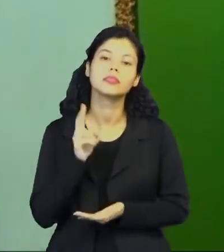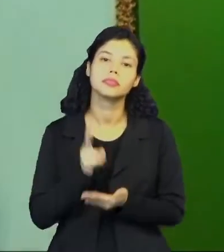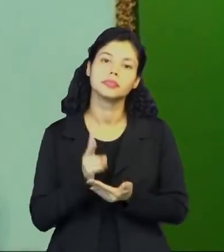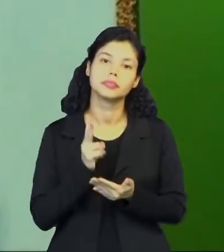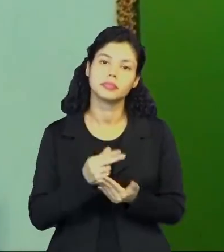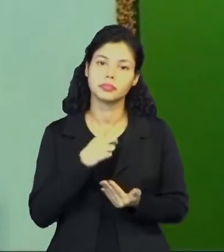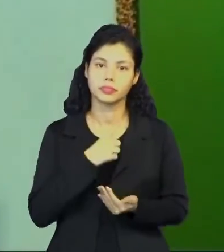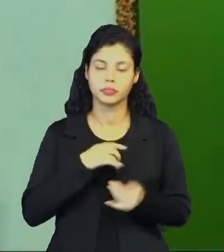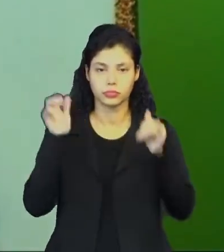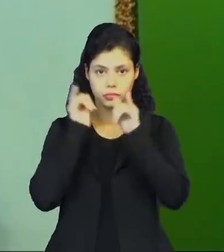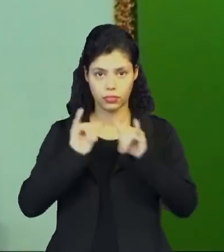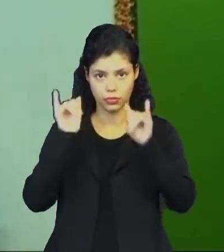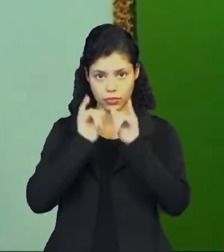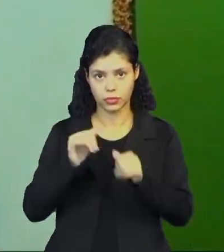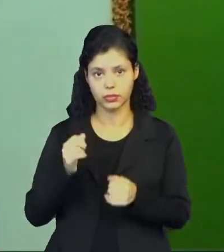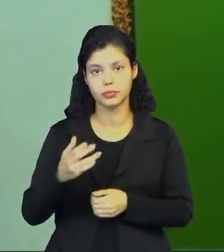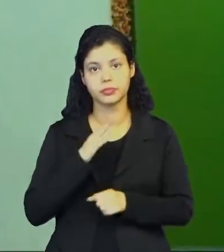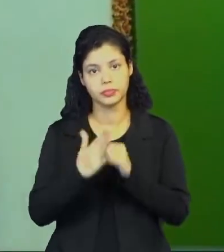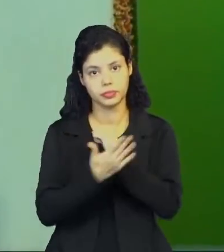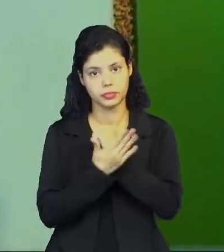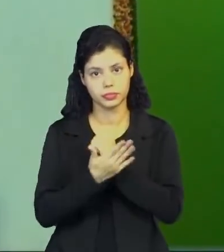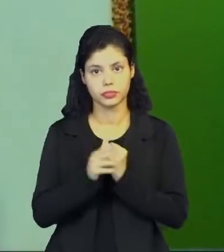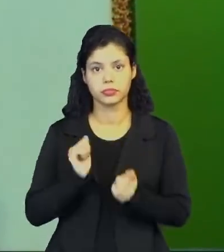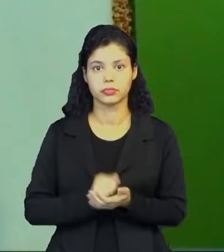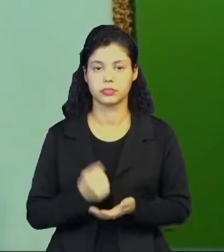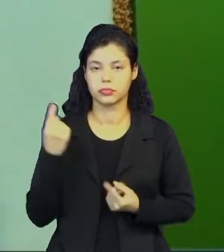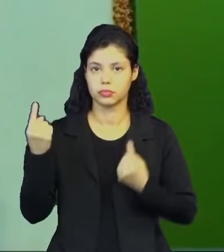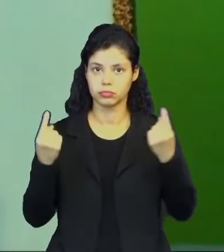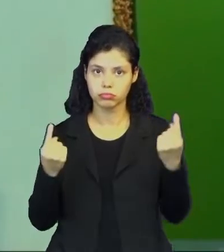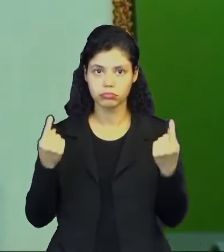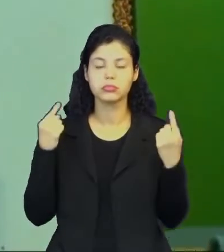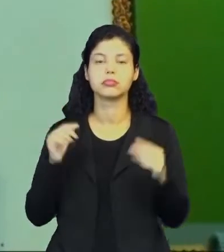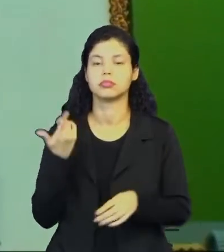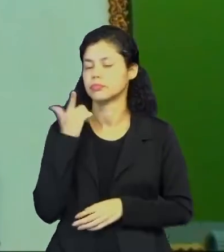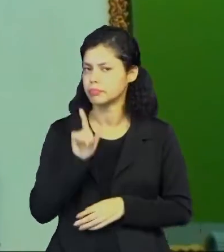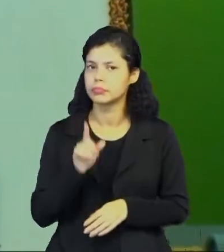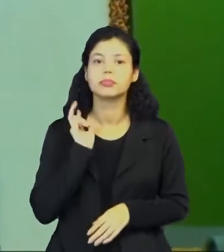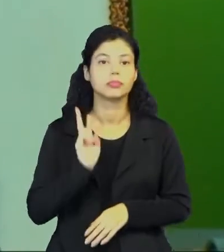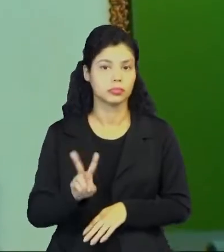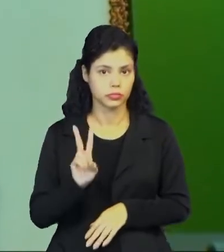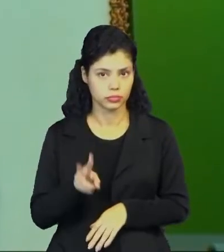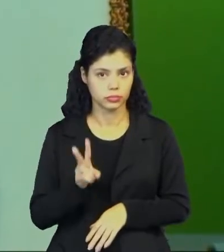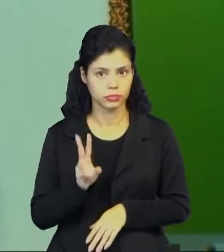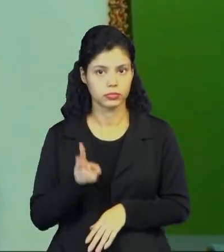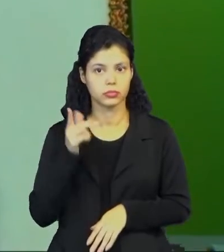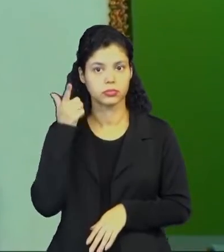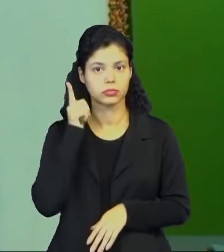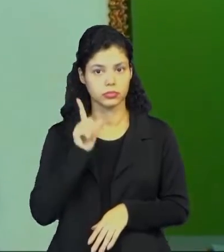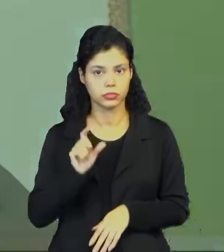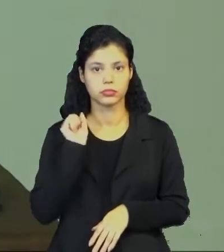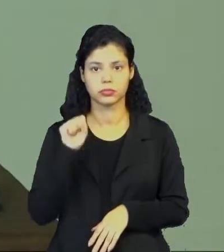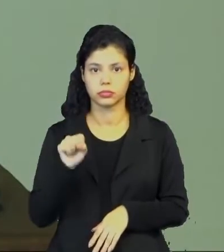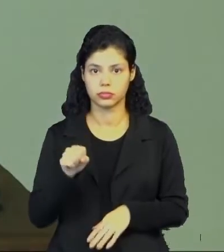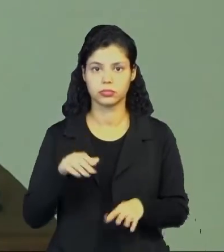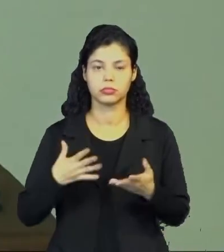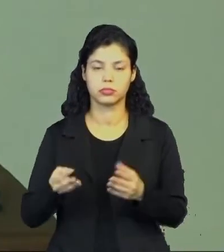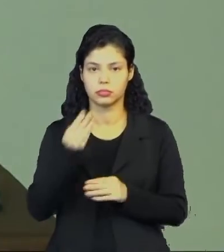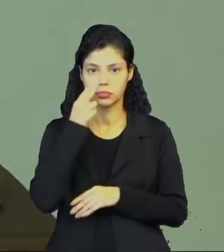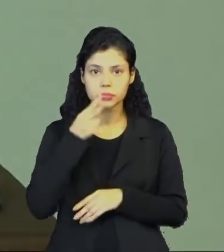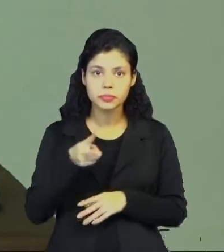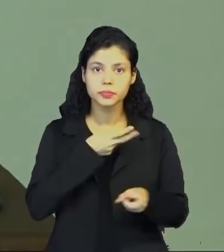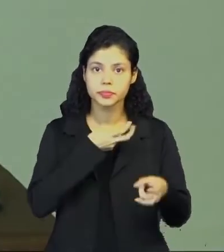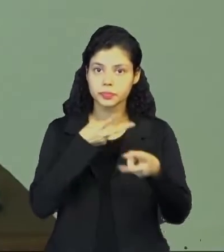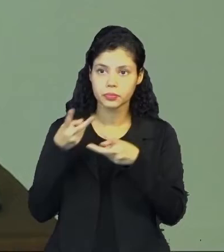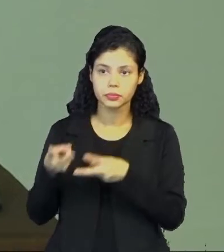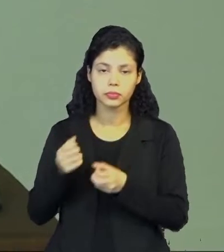Sempre tem uma informação que me ajuda. Ah, aqui está faltando 2, professora, eu não consigo. Consegue sim, se você observar os dados, que a